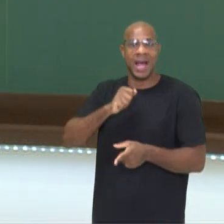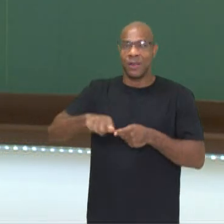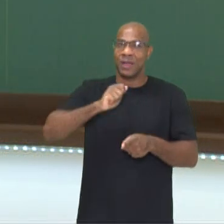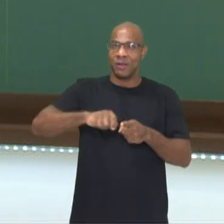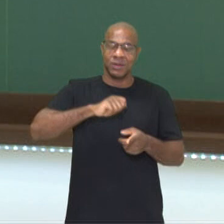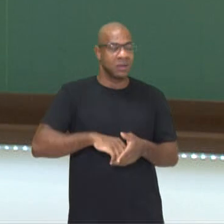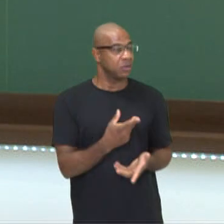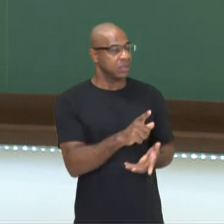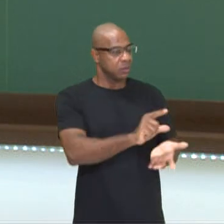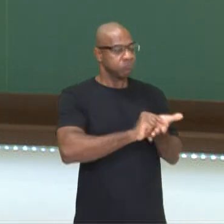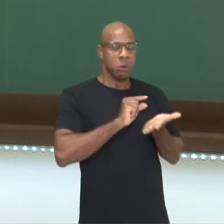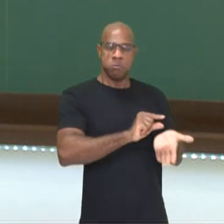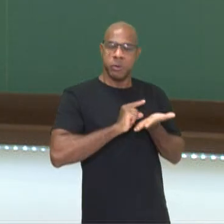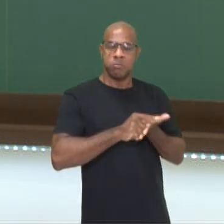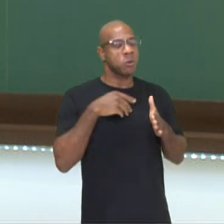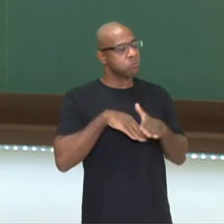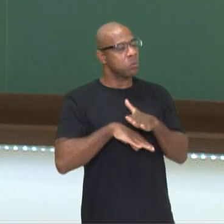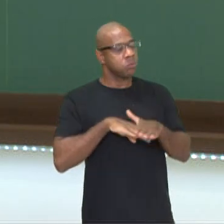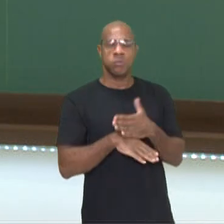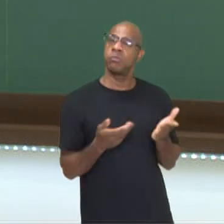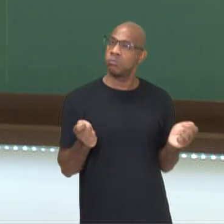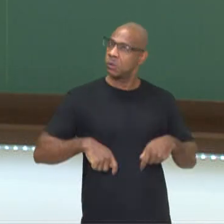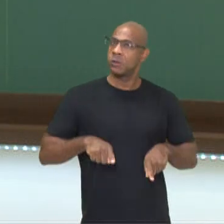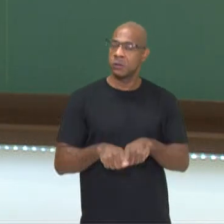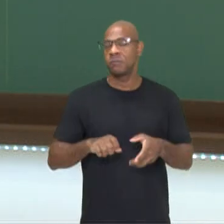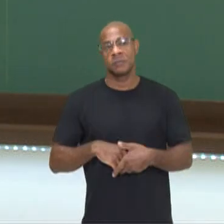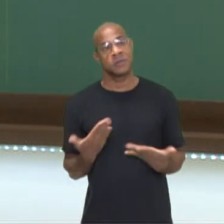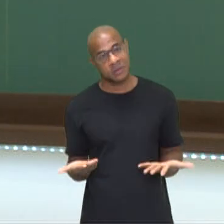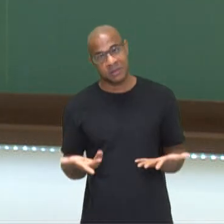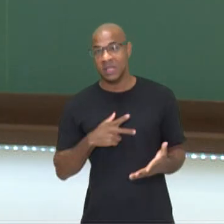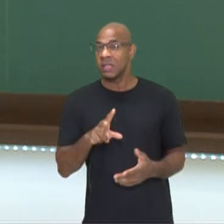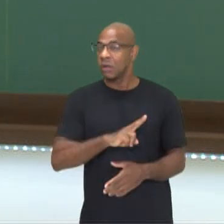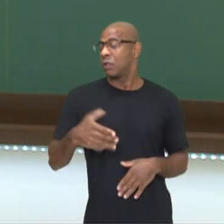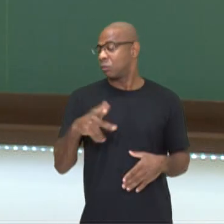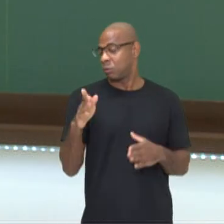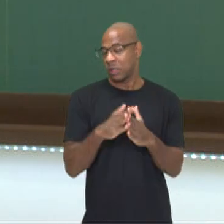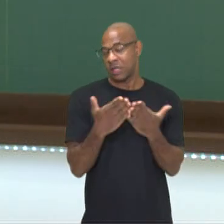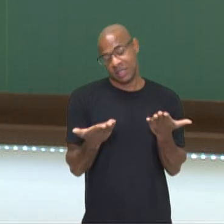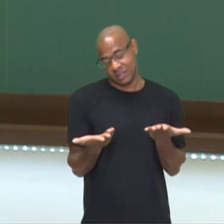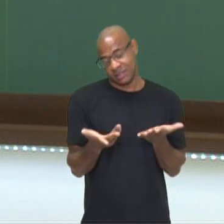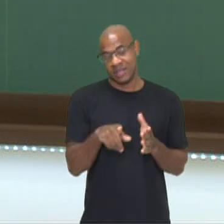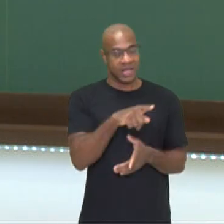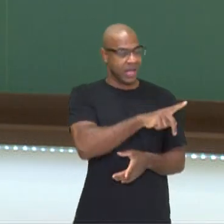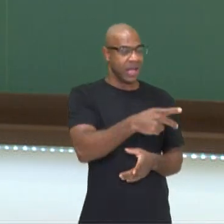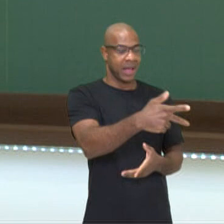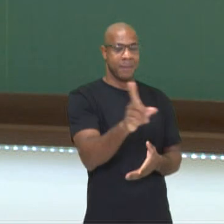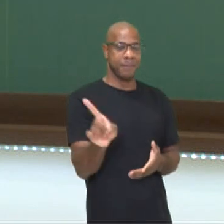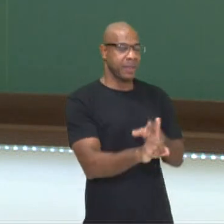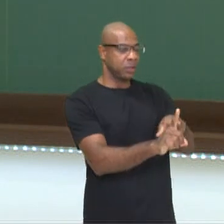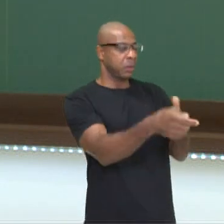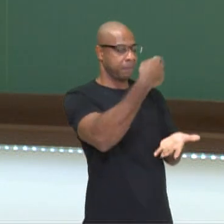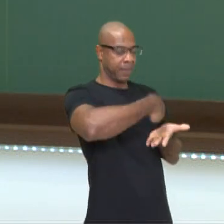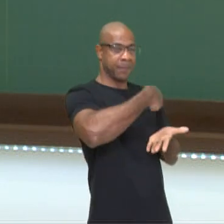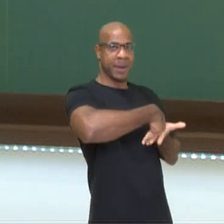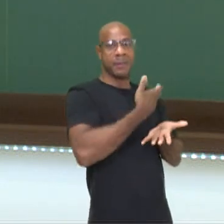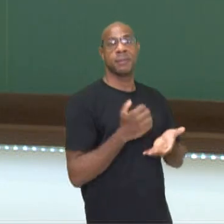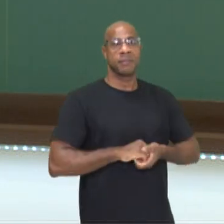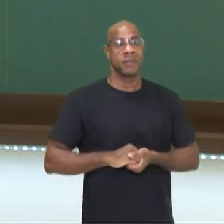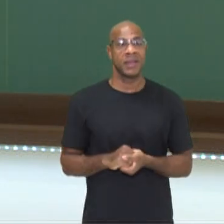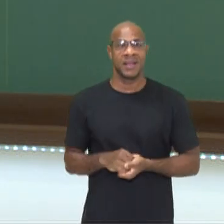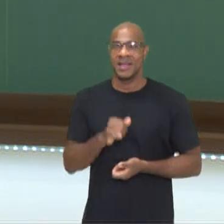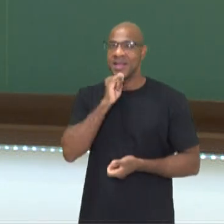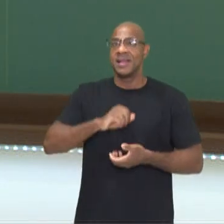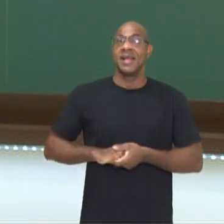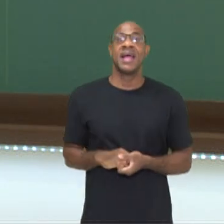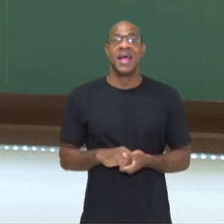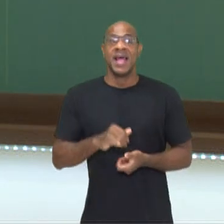utilizando, ok? Então, ela está usando a sua casa, paga o aluguel para você. Agora, suponha que ao